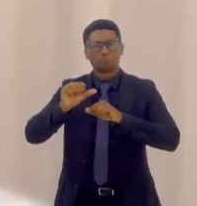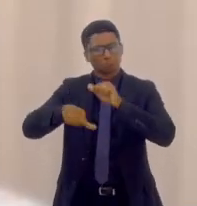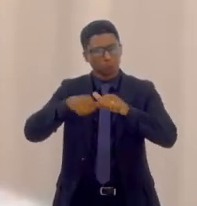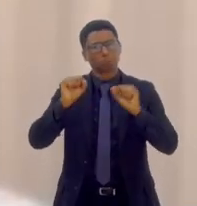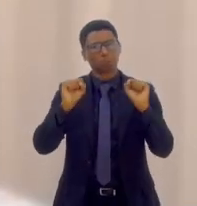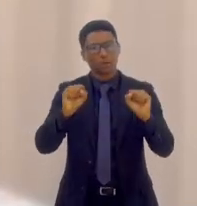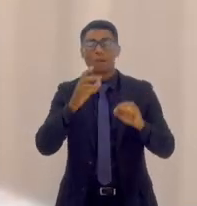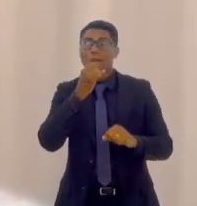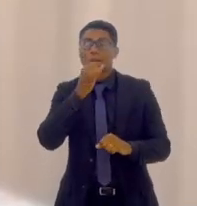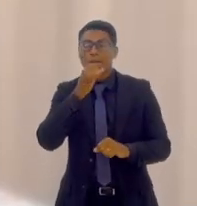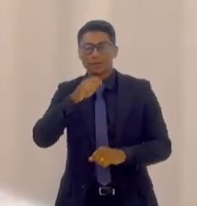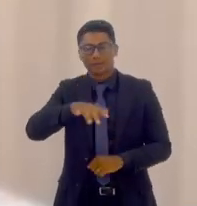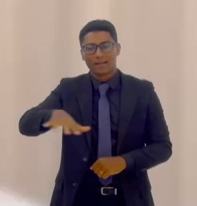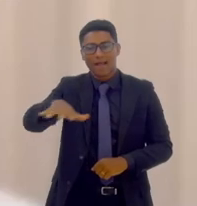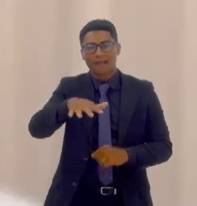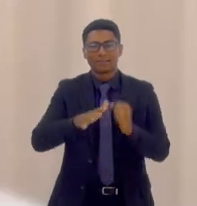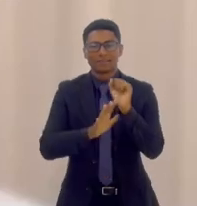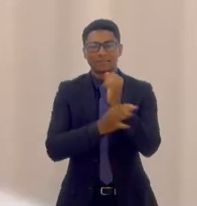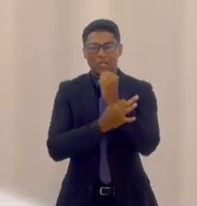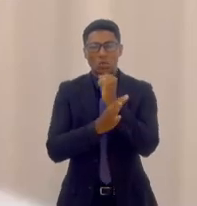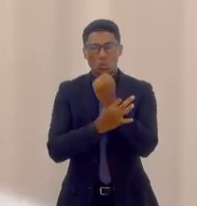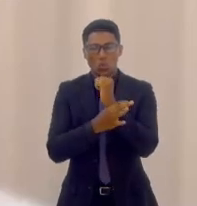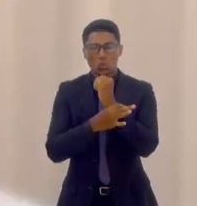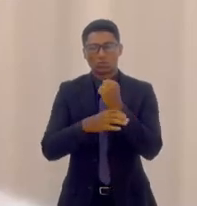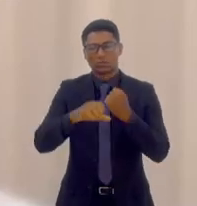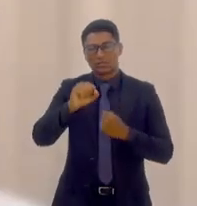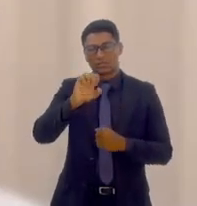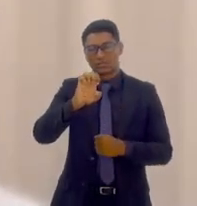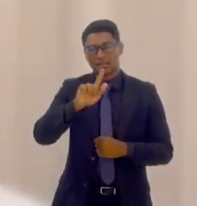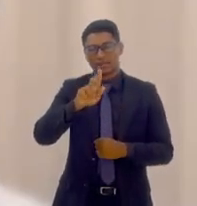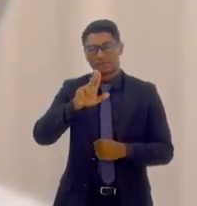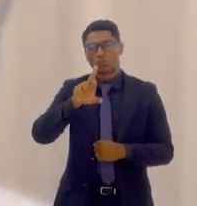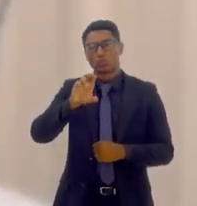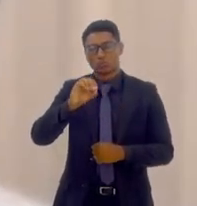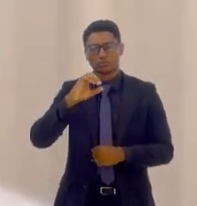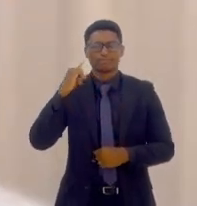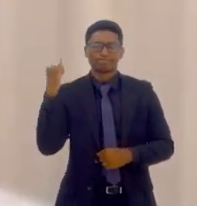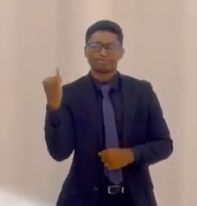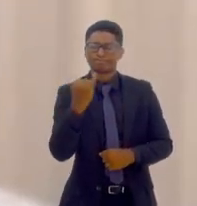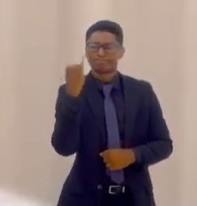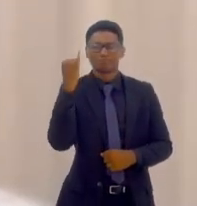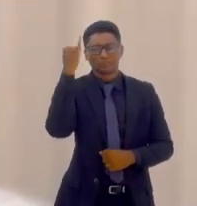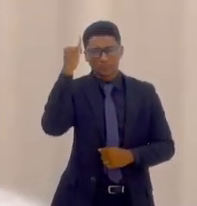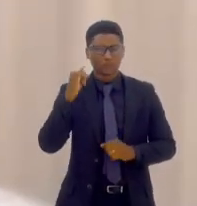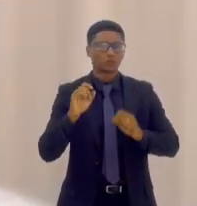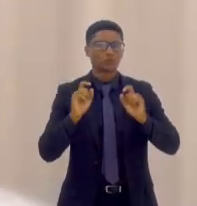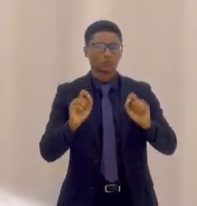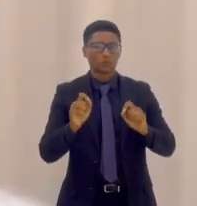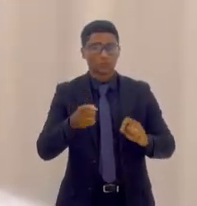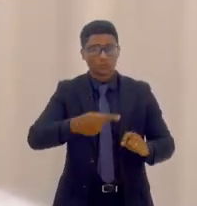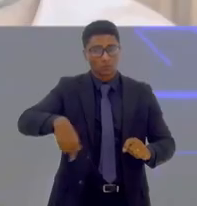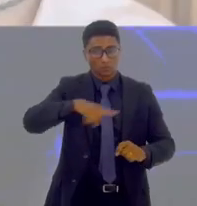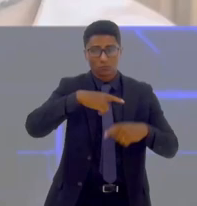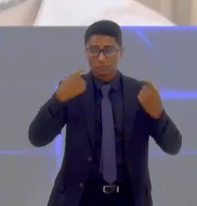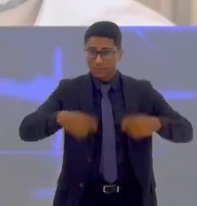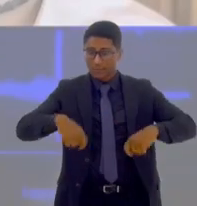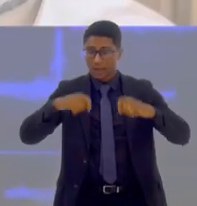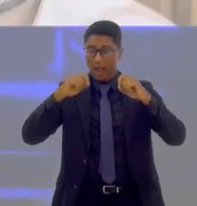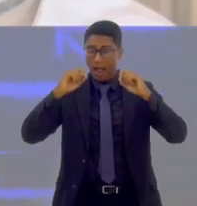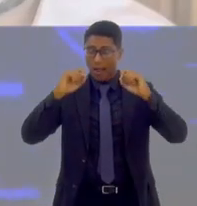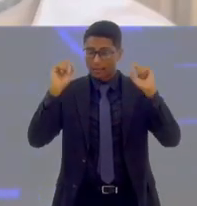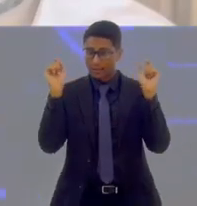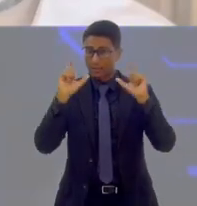Eu acabei de dar um exemplo aqui do setor de seguros e resseguros. É importante também, em nível municipal, a gente ter uma atenção com a